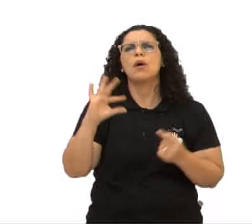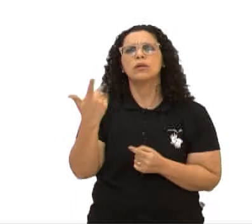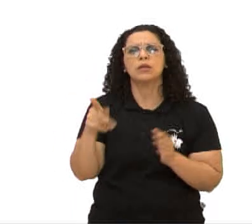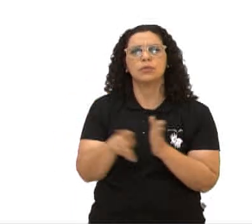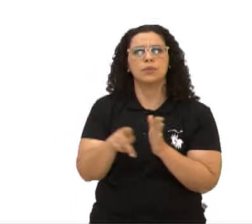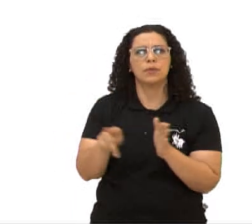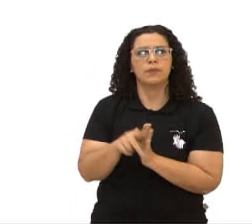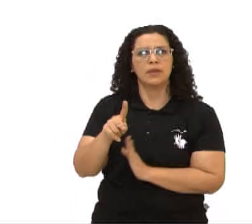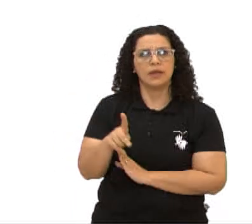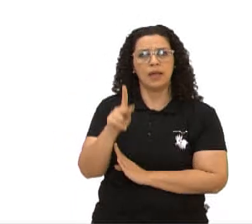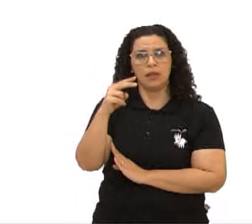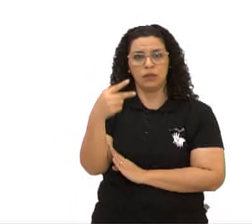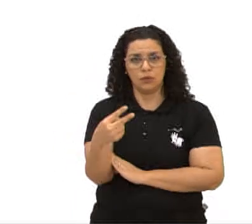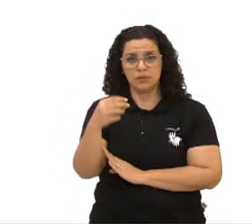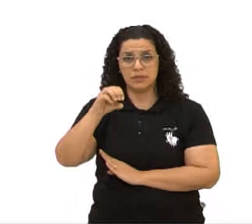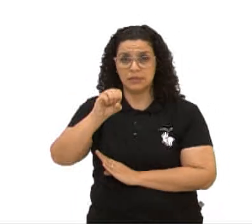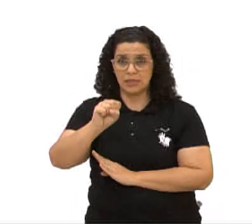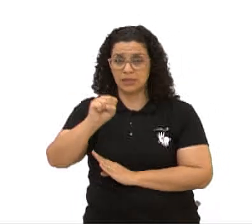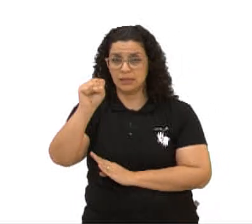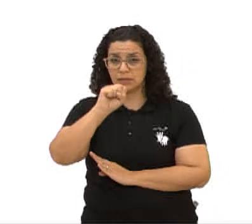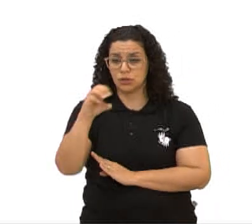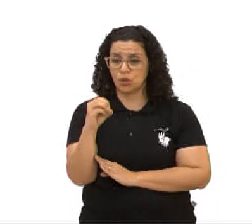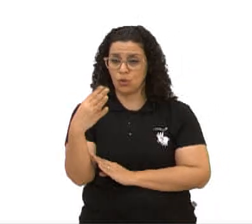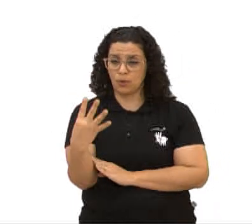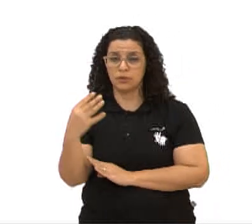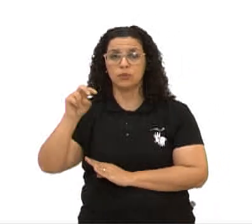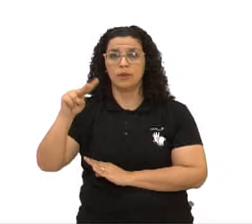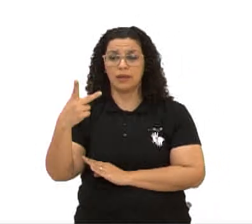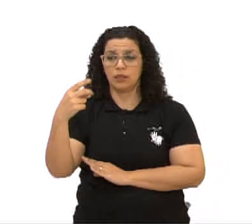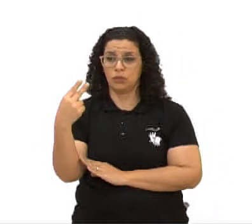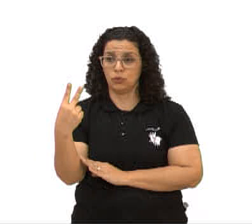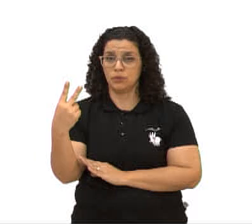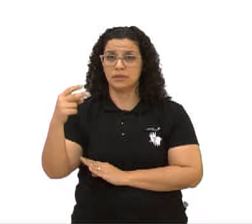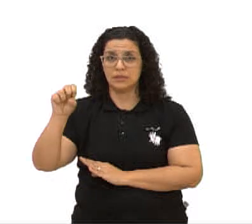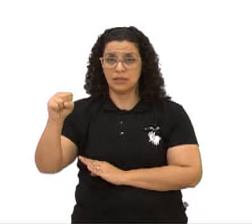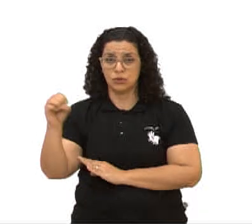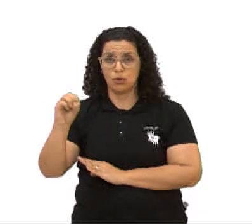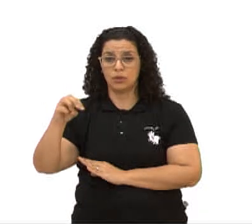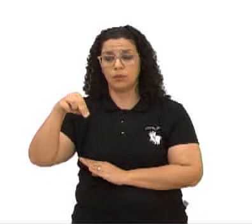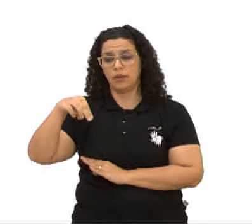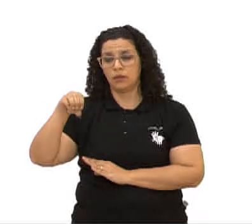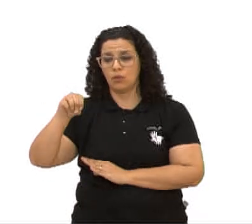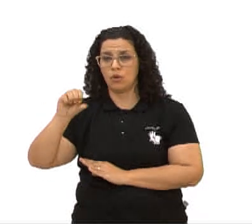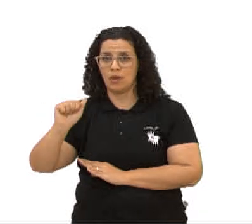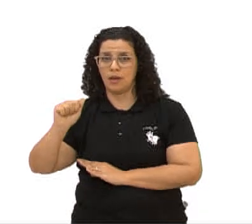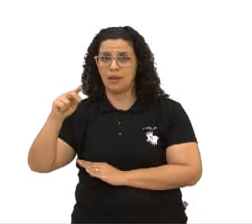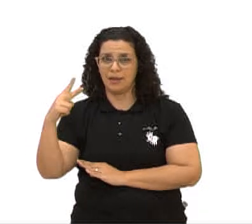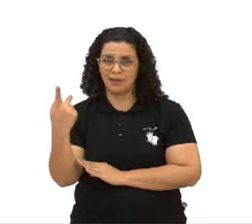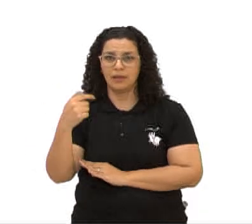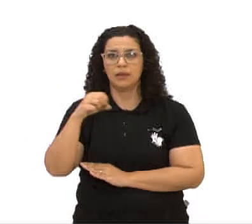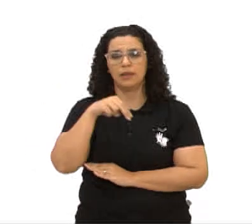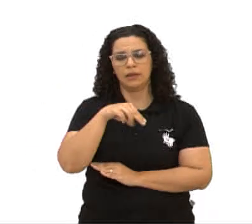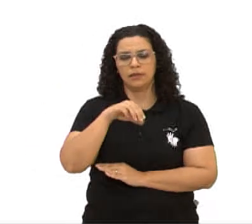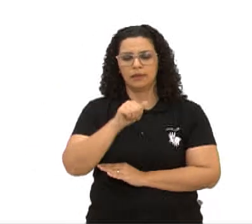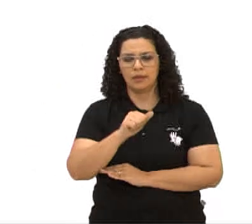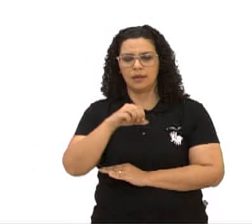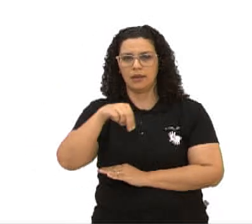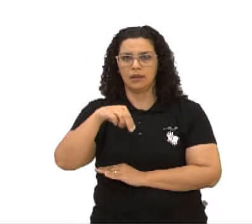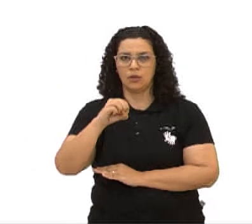No K2SO4, no H2SO4, no NaOH, no NaNO3 e